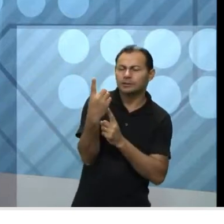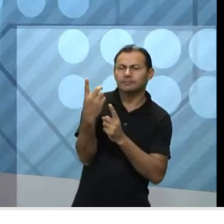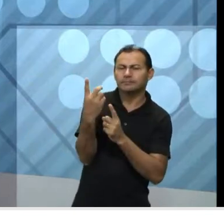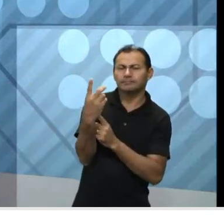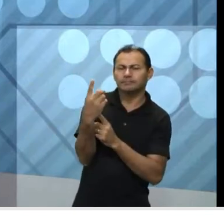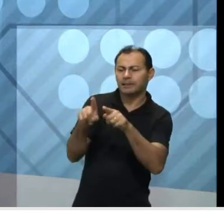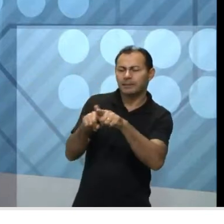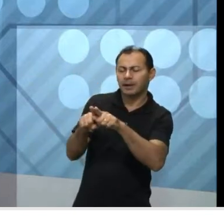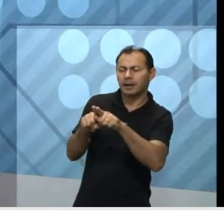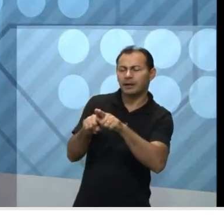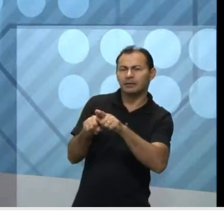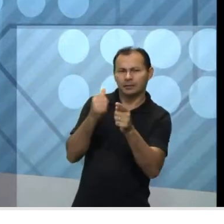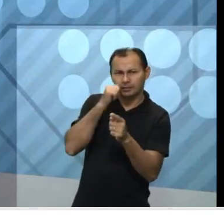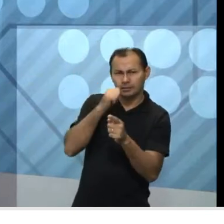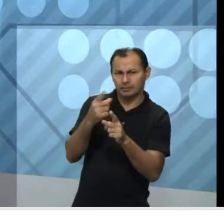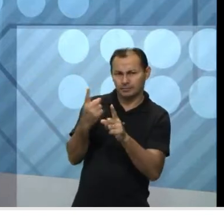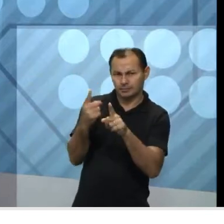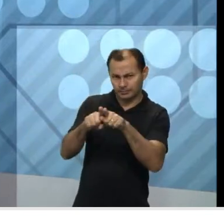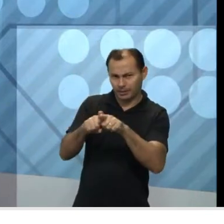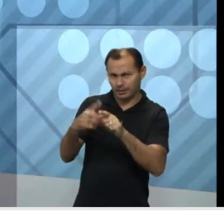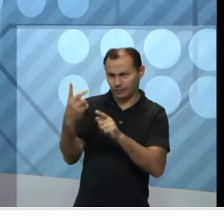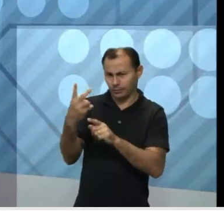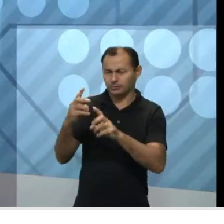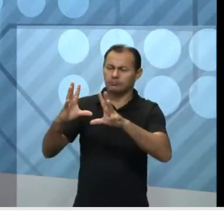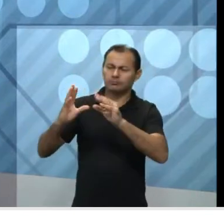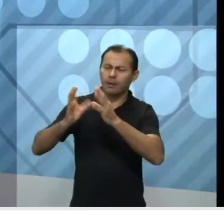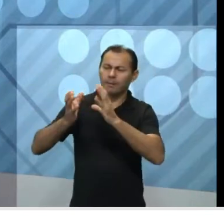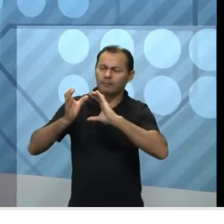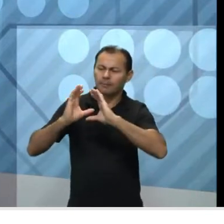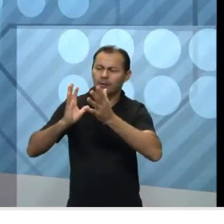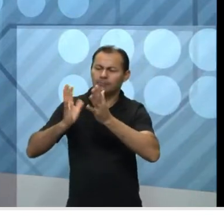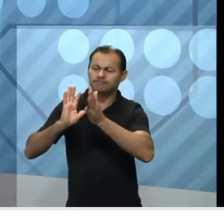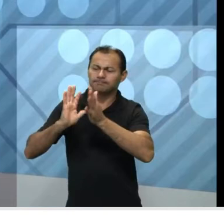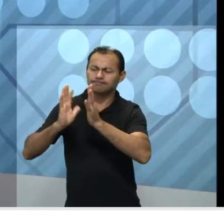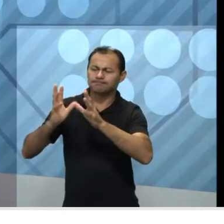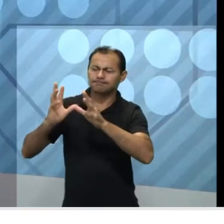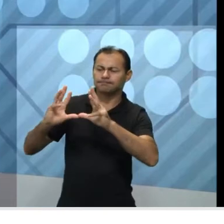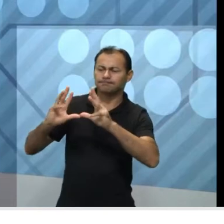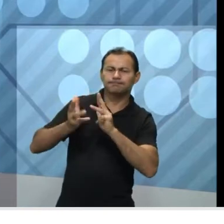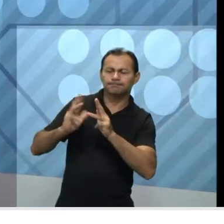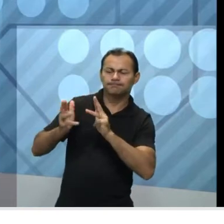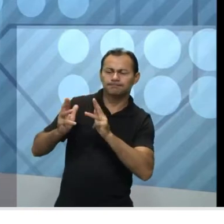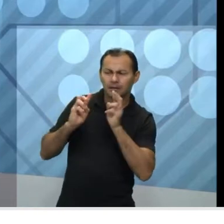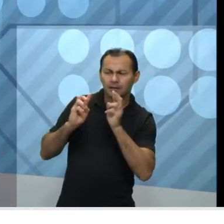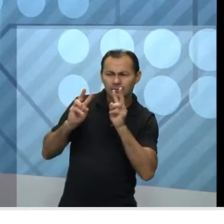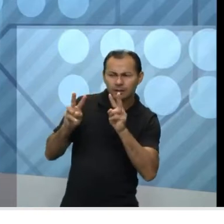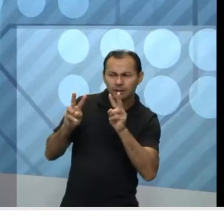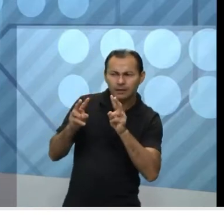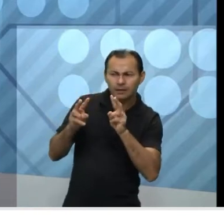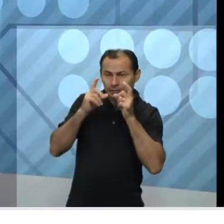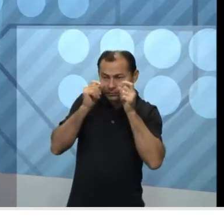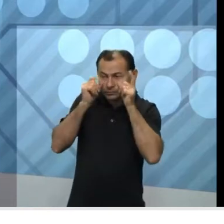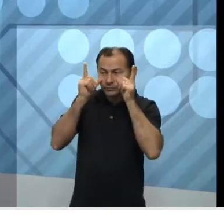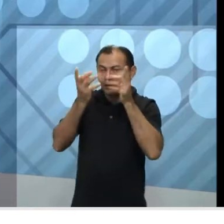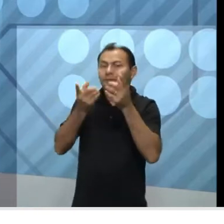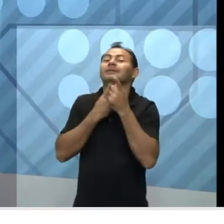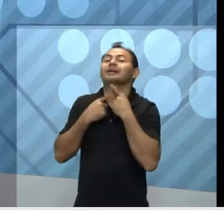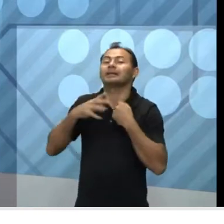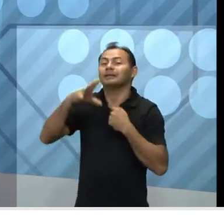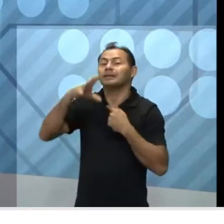francesa, e aí desperta então o seu interesse em aprender essa língua, e ele aprende a língua de sinais francesa e